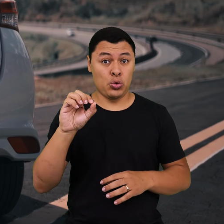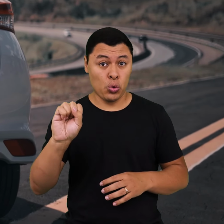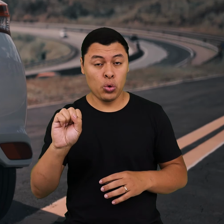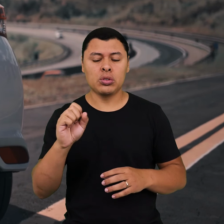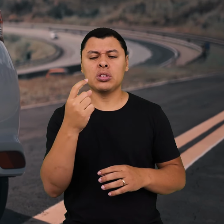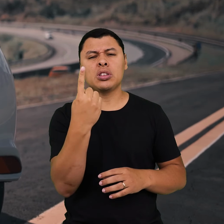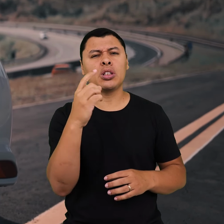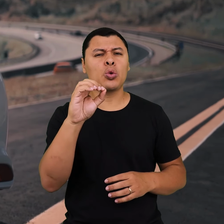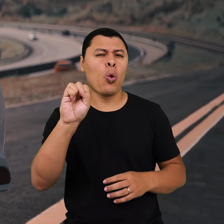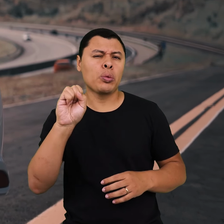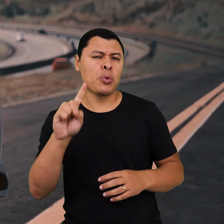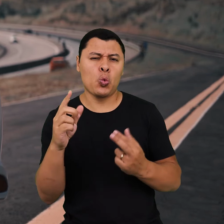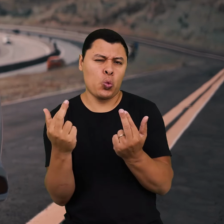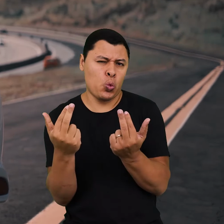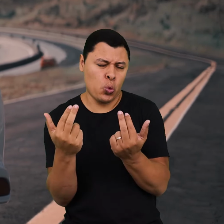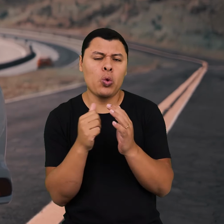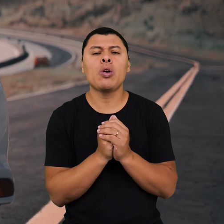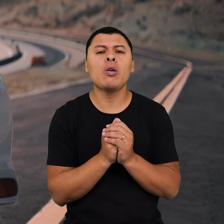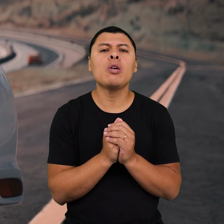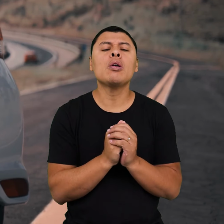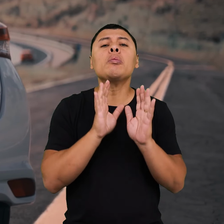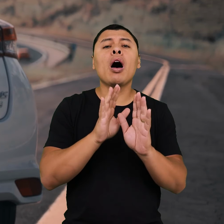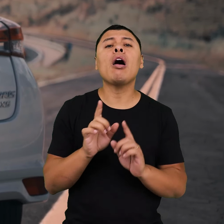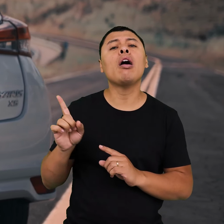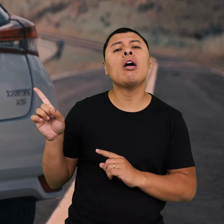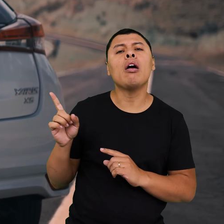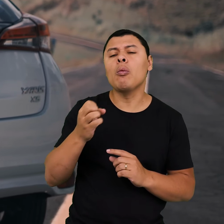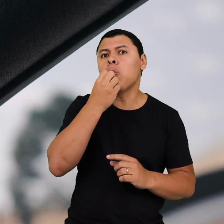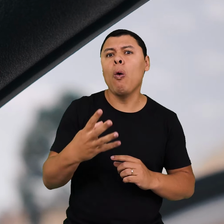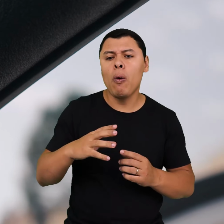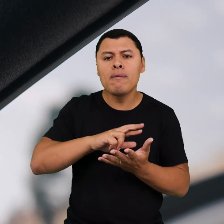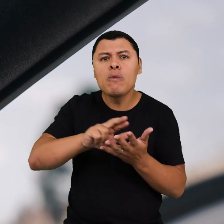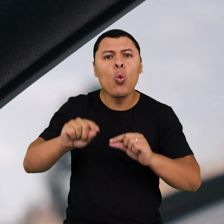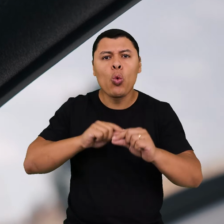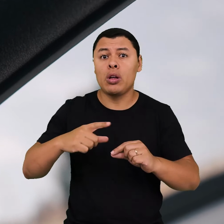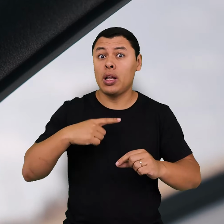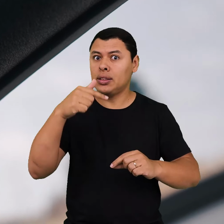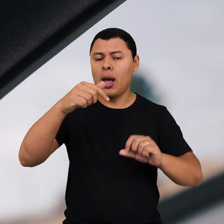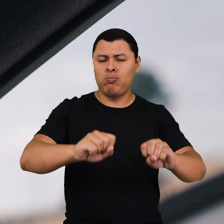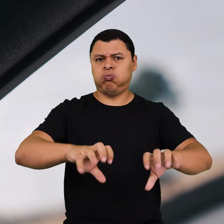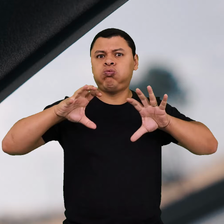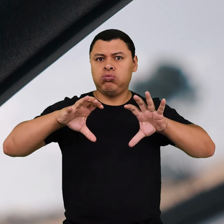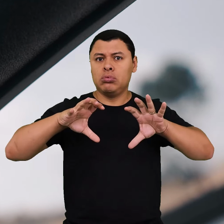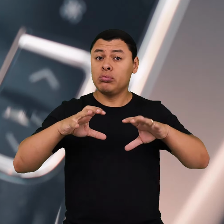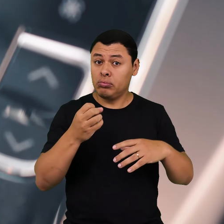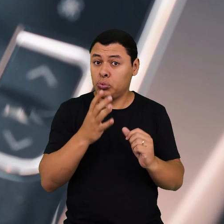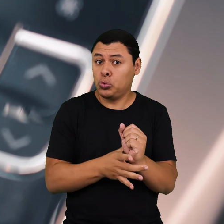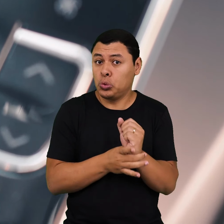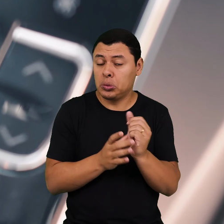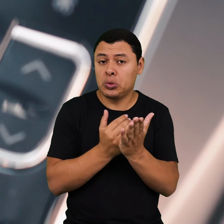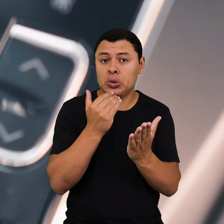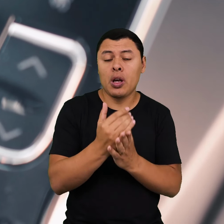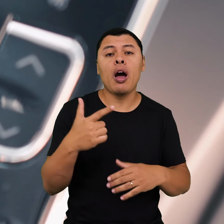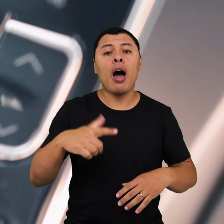em 108 mil reais. Quais que são os pontos fortes de equipamento desse carro aqui frente aos outros? 7 airbags de série, em todas as versões, inclusive. Já